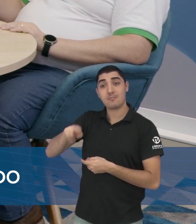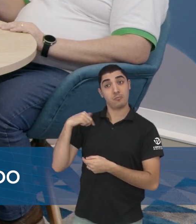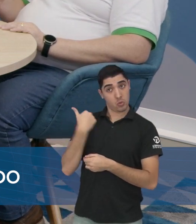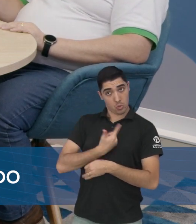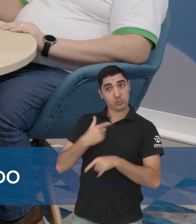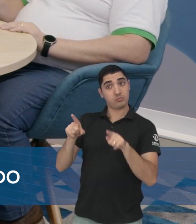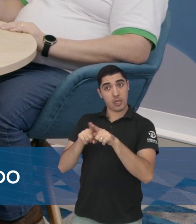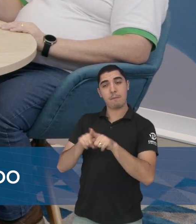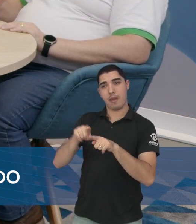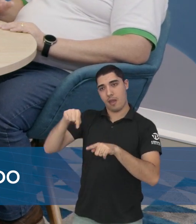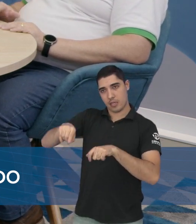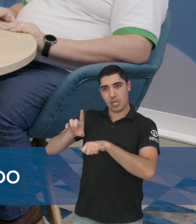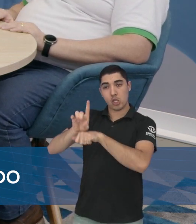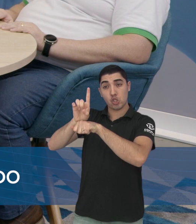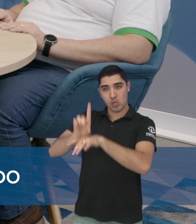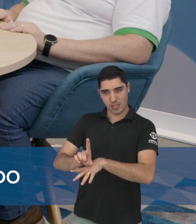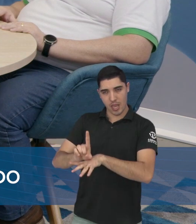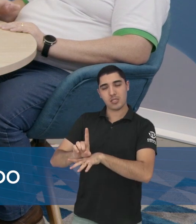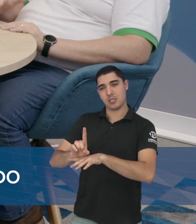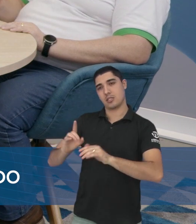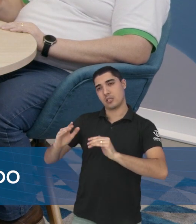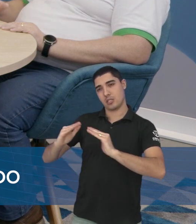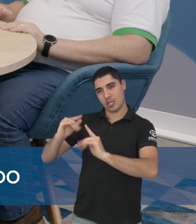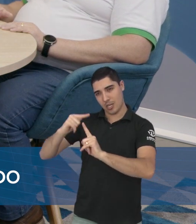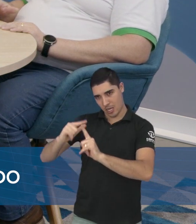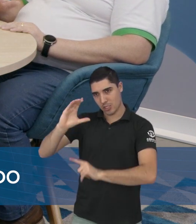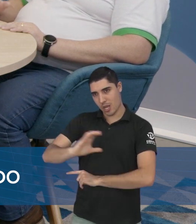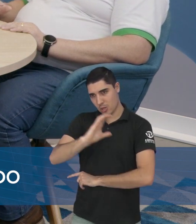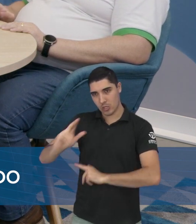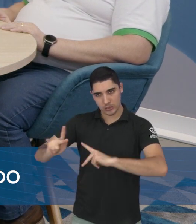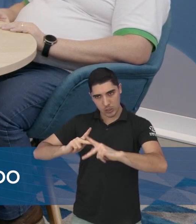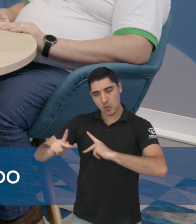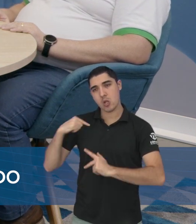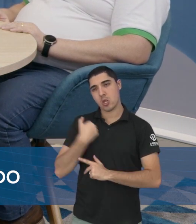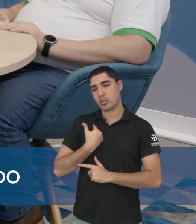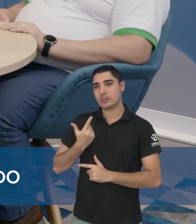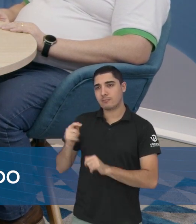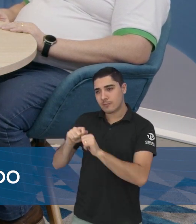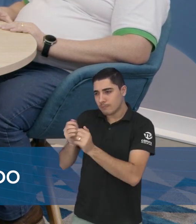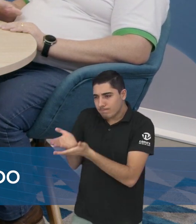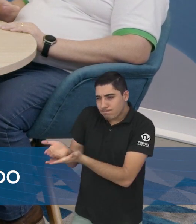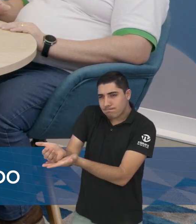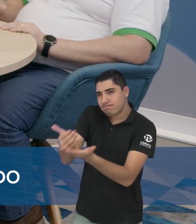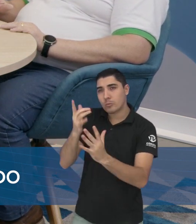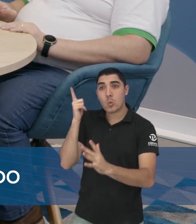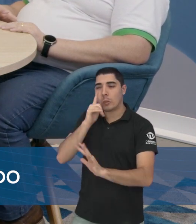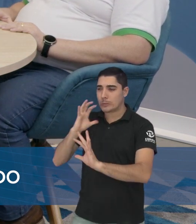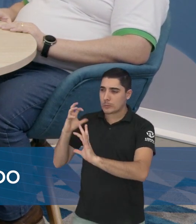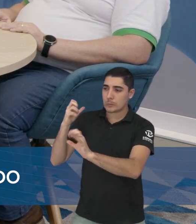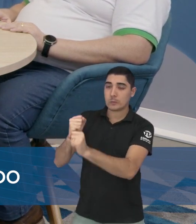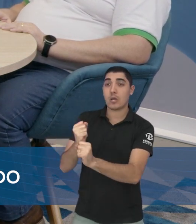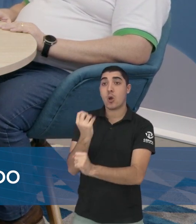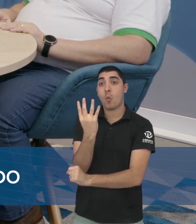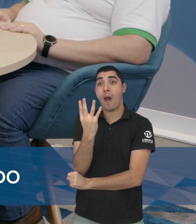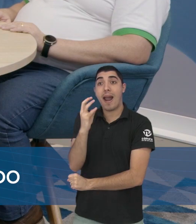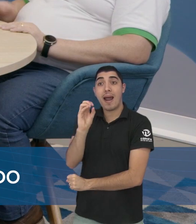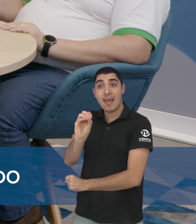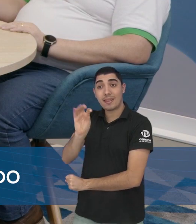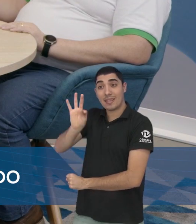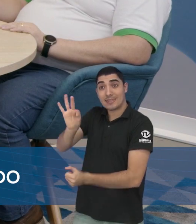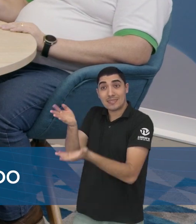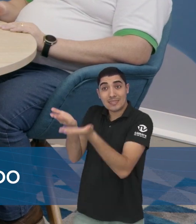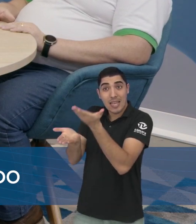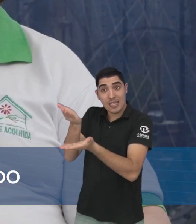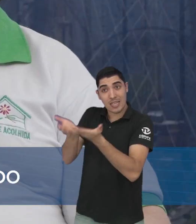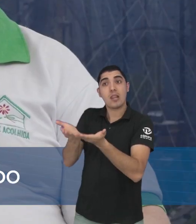Nós fizemos uma ação dentro da Diocese de São José dos Campos e em 7 dias conseguimos fazer uma captação de 40 toneladas.